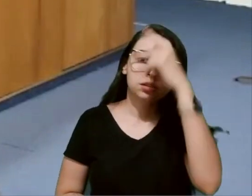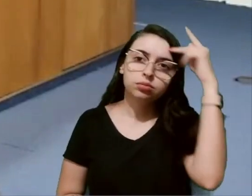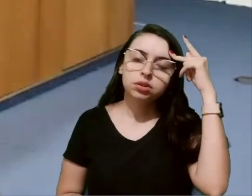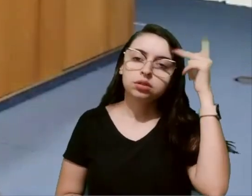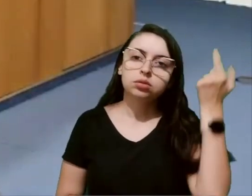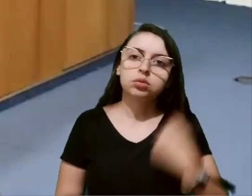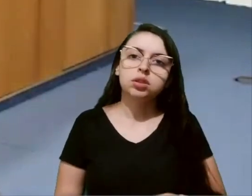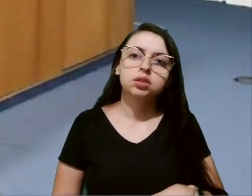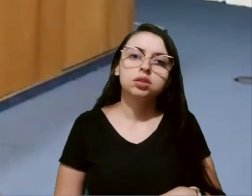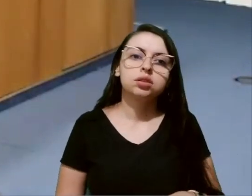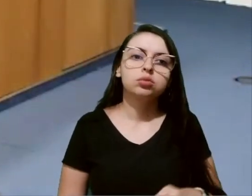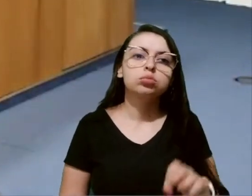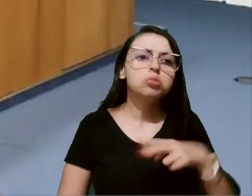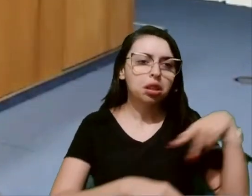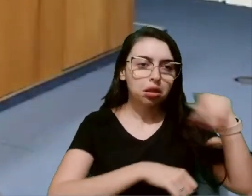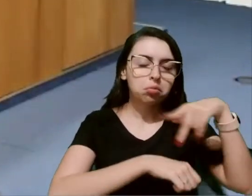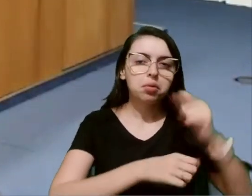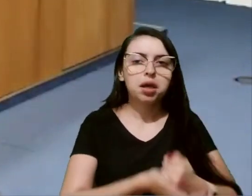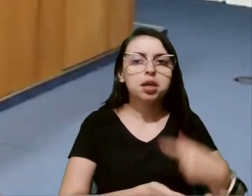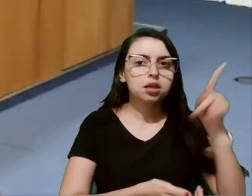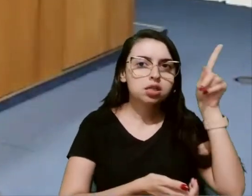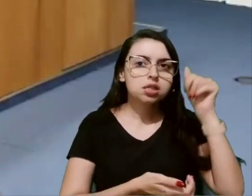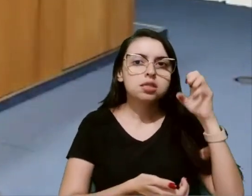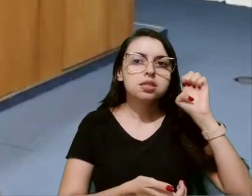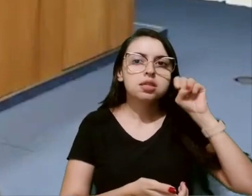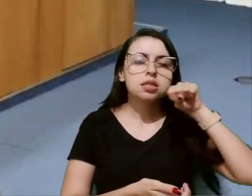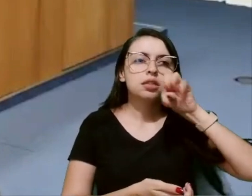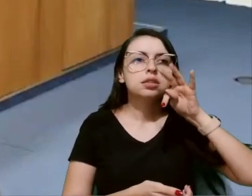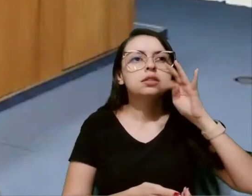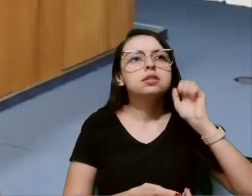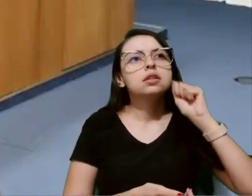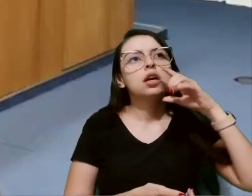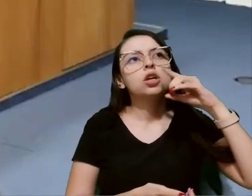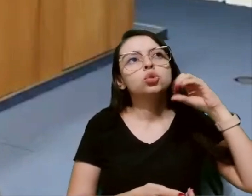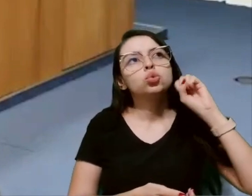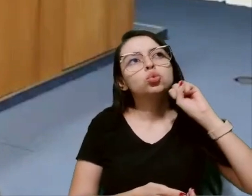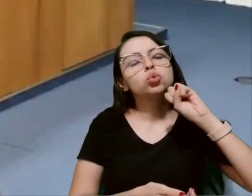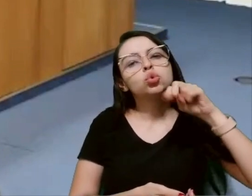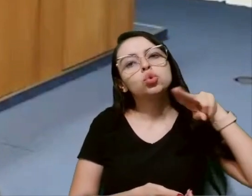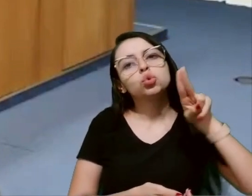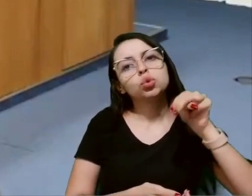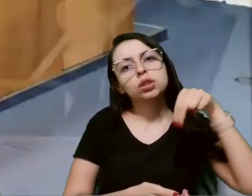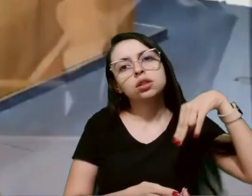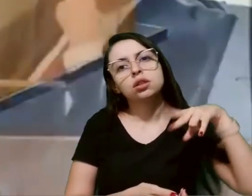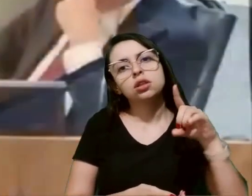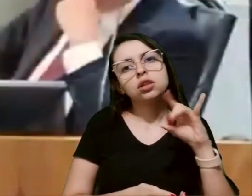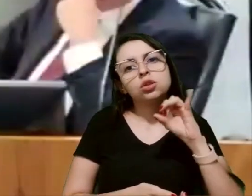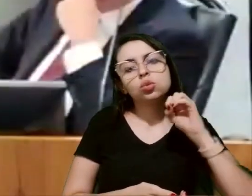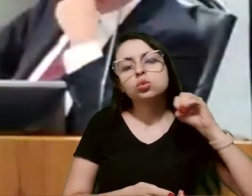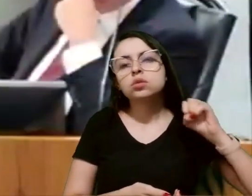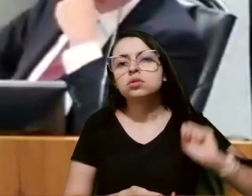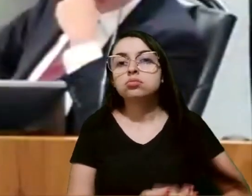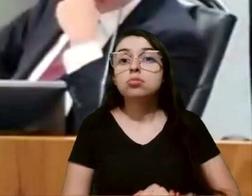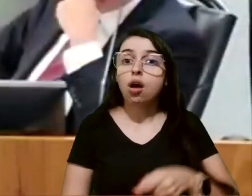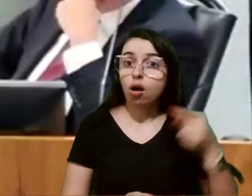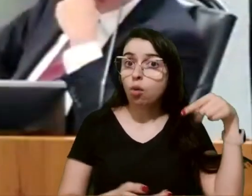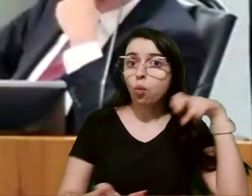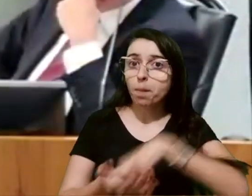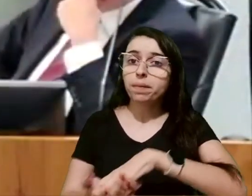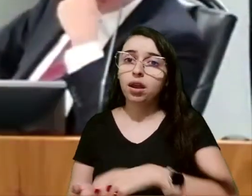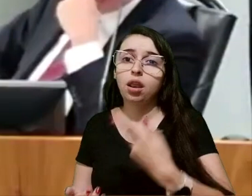lá sujeitos flagrados nos Estados Unidos cometendo o mesmo ato antijurídico, o mesmo ilícito, um tomava 4 anos, o outro